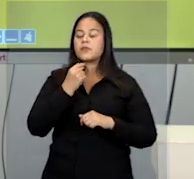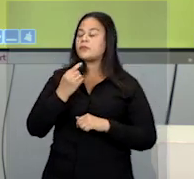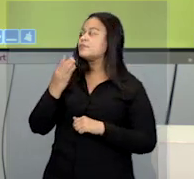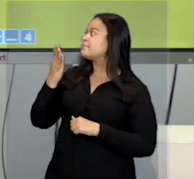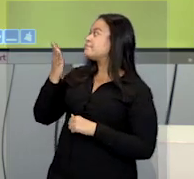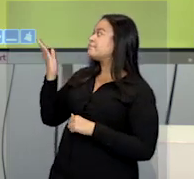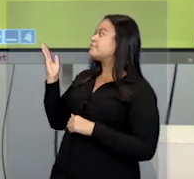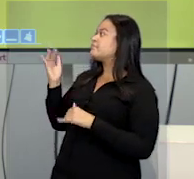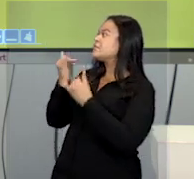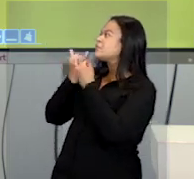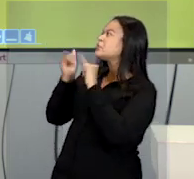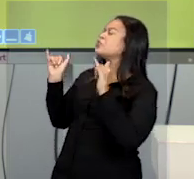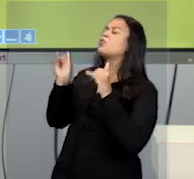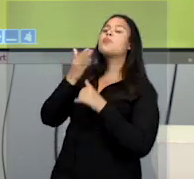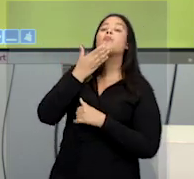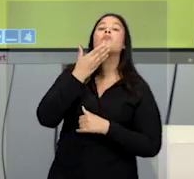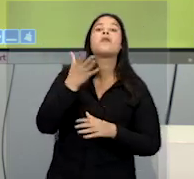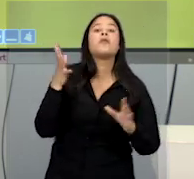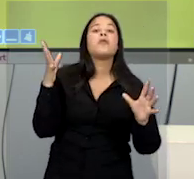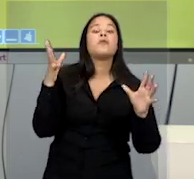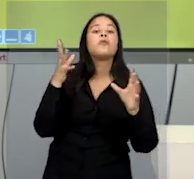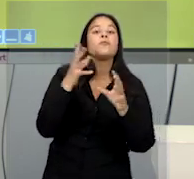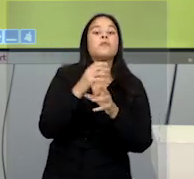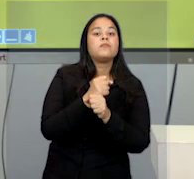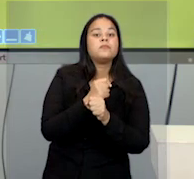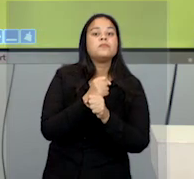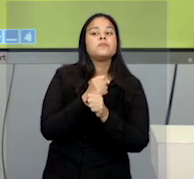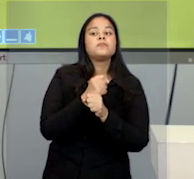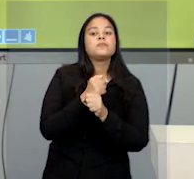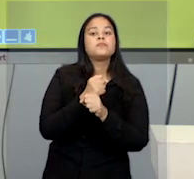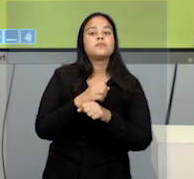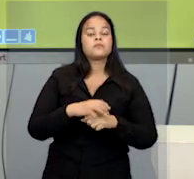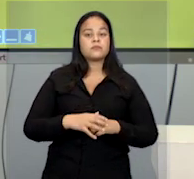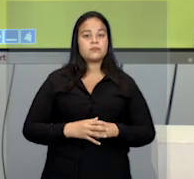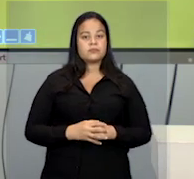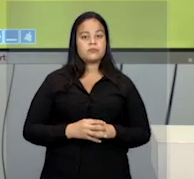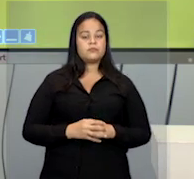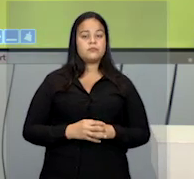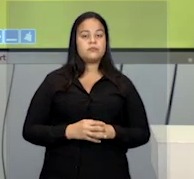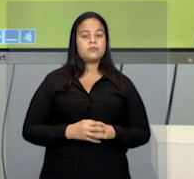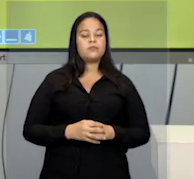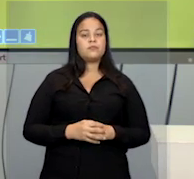Qual que era a energia? A energia deu total, fazendo a soma aqui,